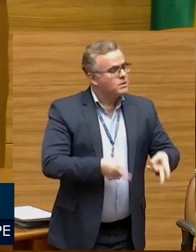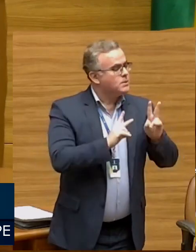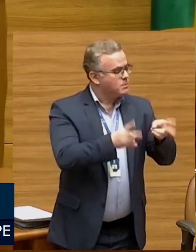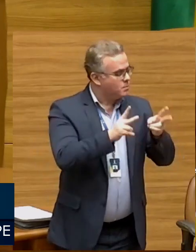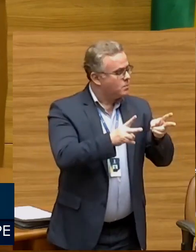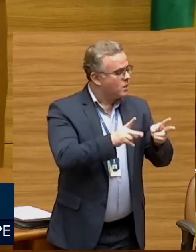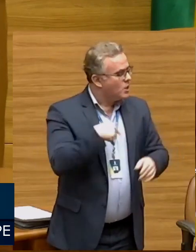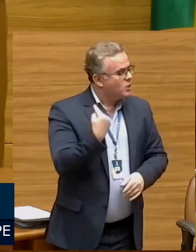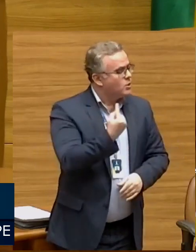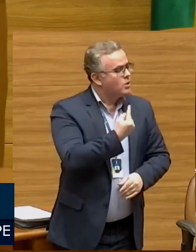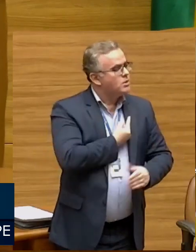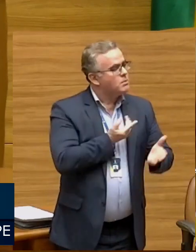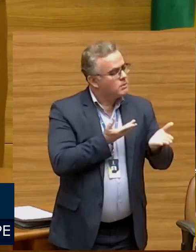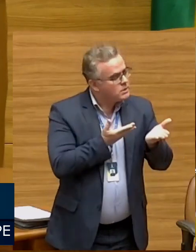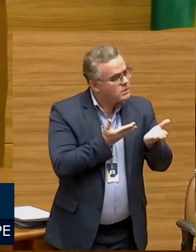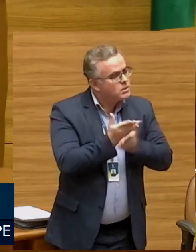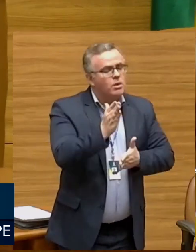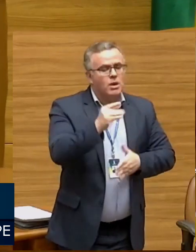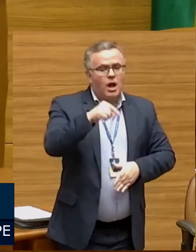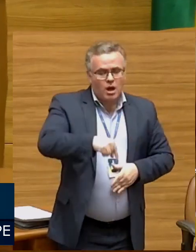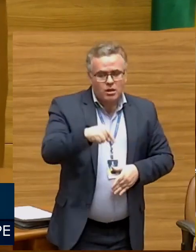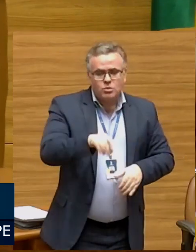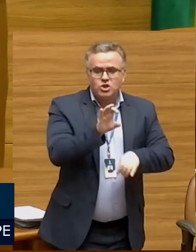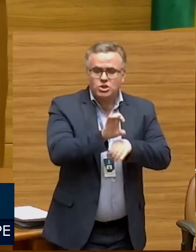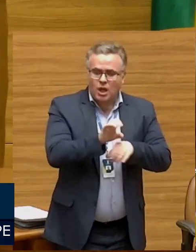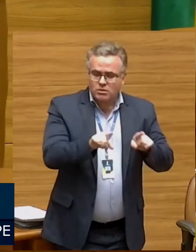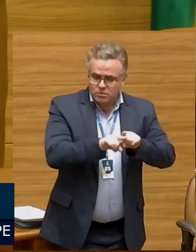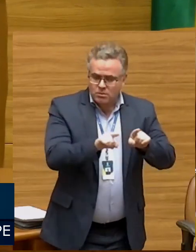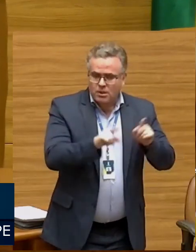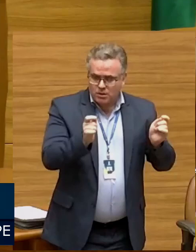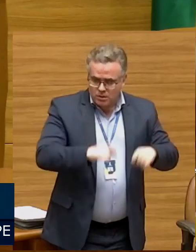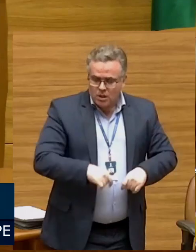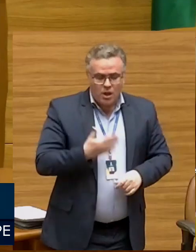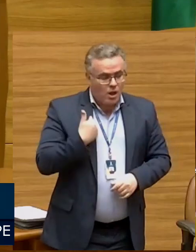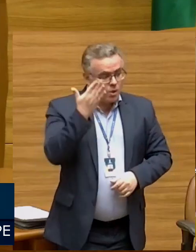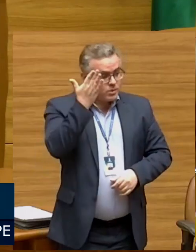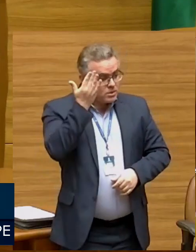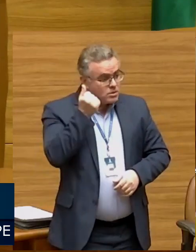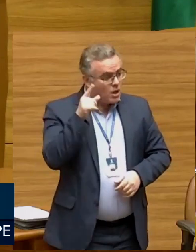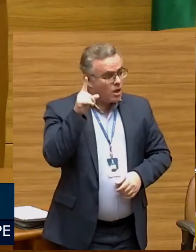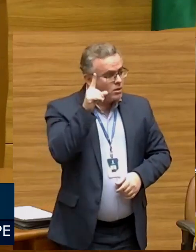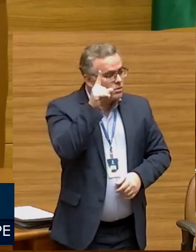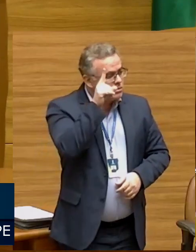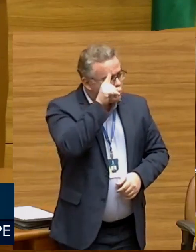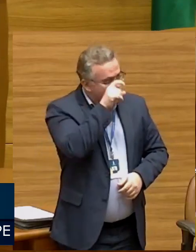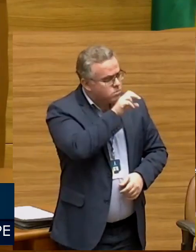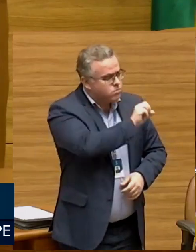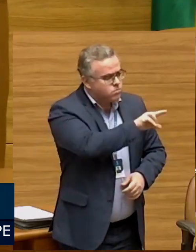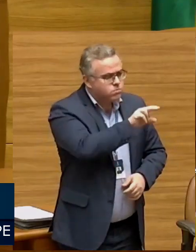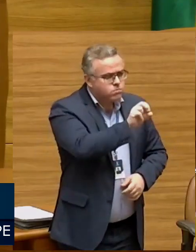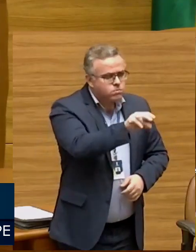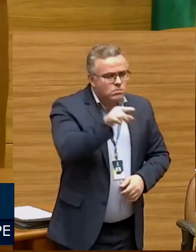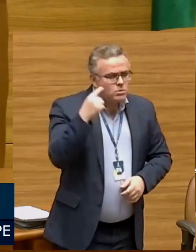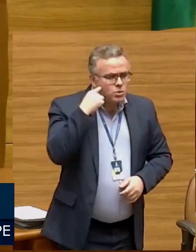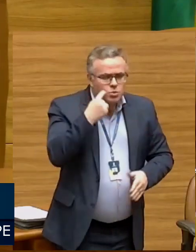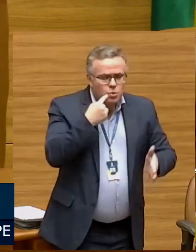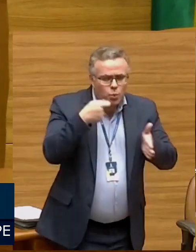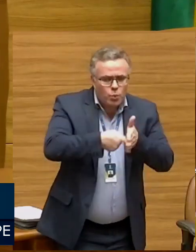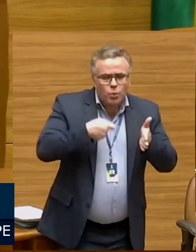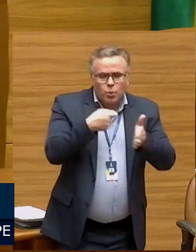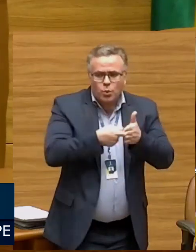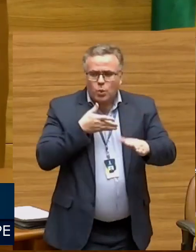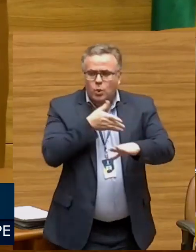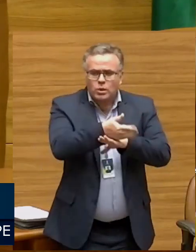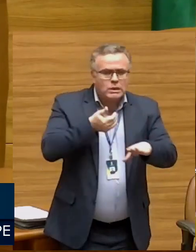possa aprovar a nível estadual, porque eu sei o quanto é difícil para a população surda ter